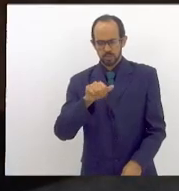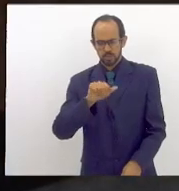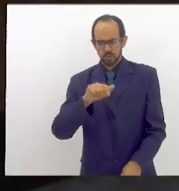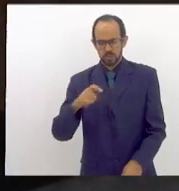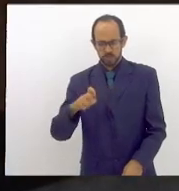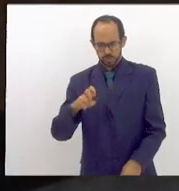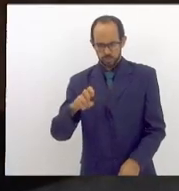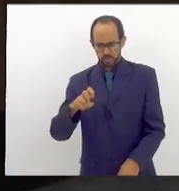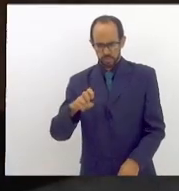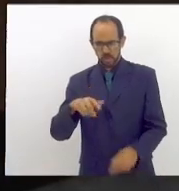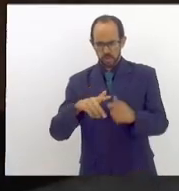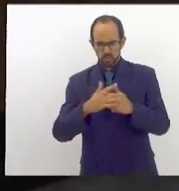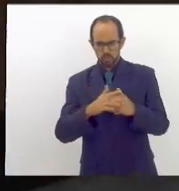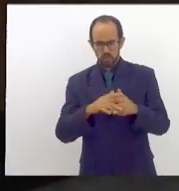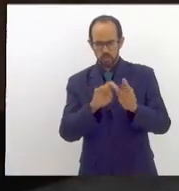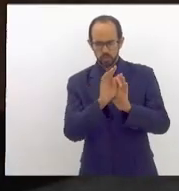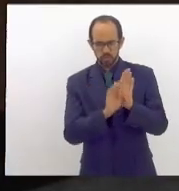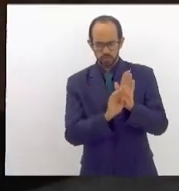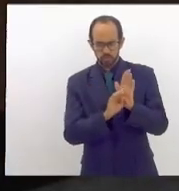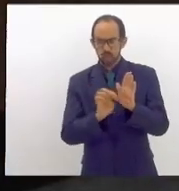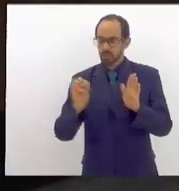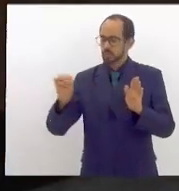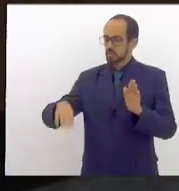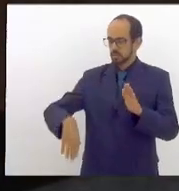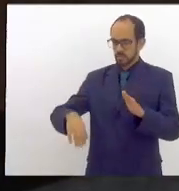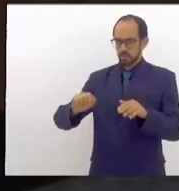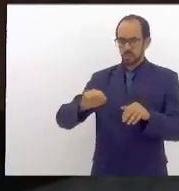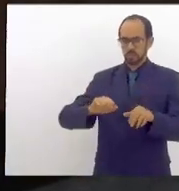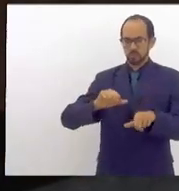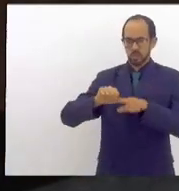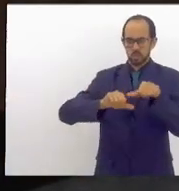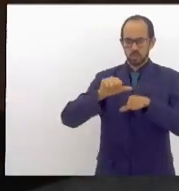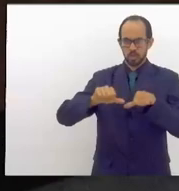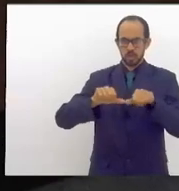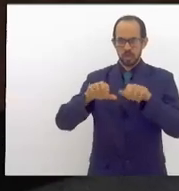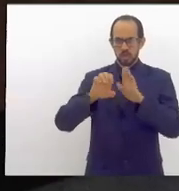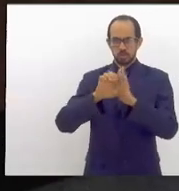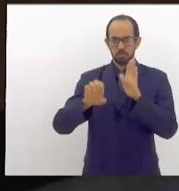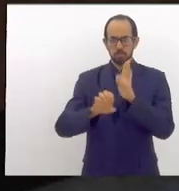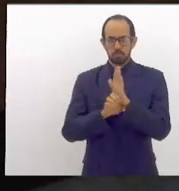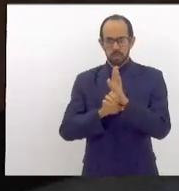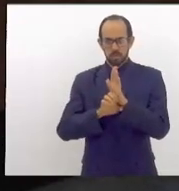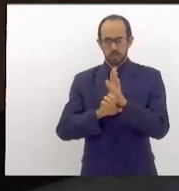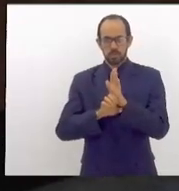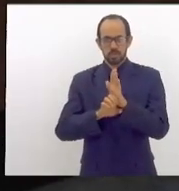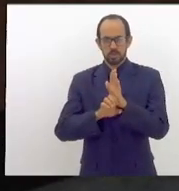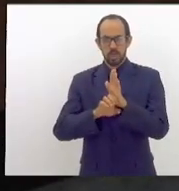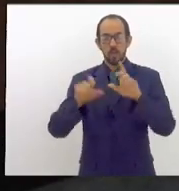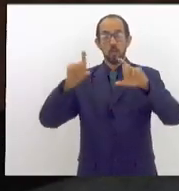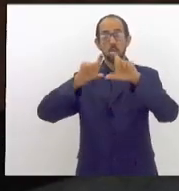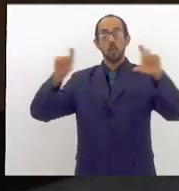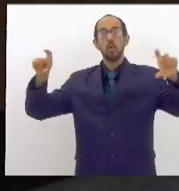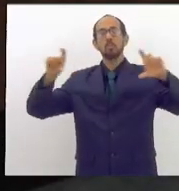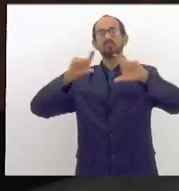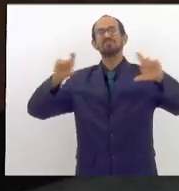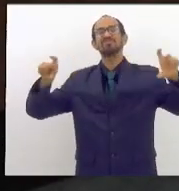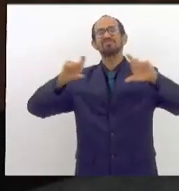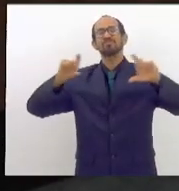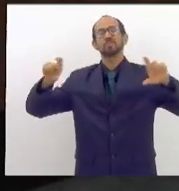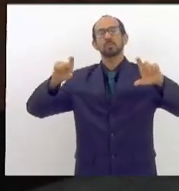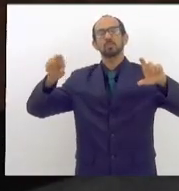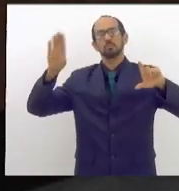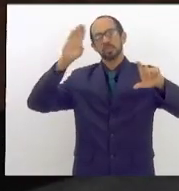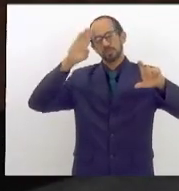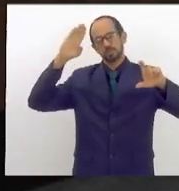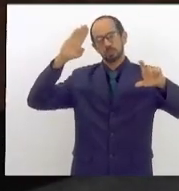ajustei o texto acatando a emenda alterando a emenda alterando a ementa e estabelecendo ali os